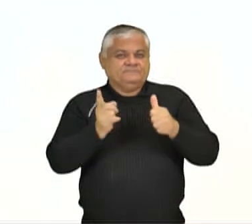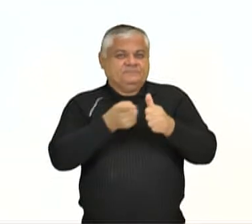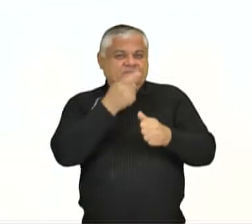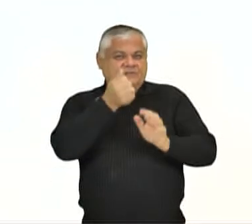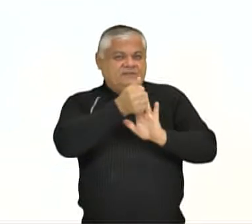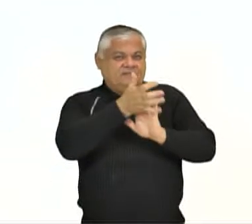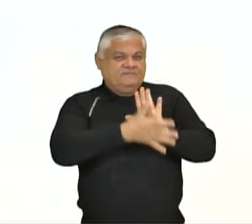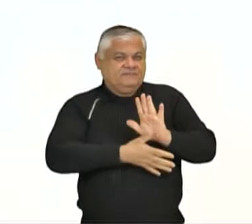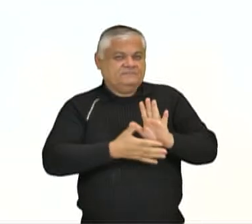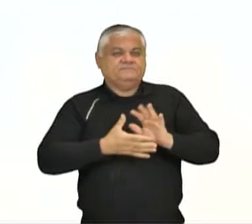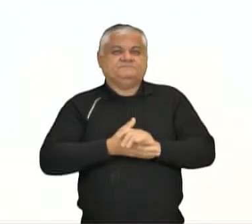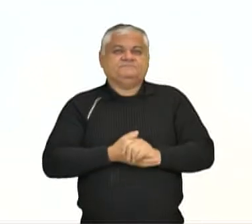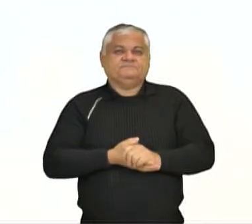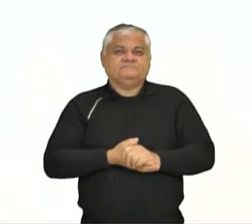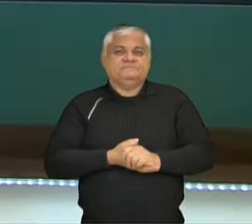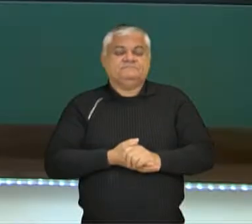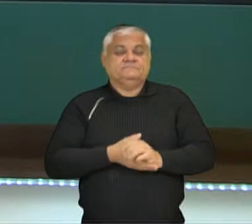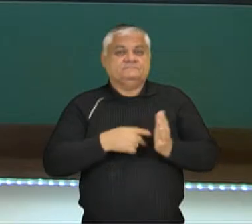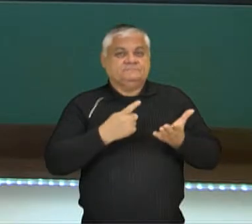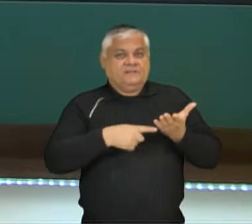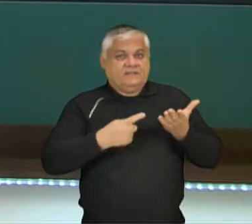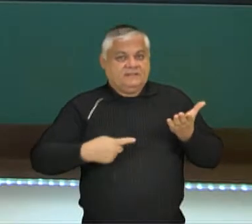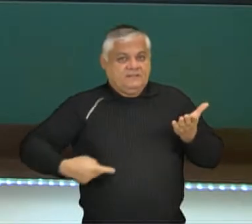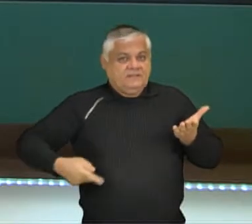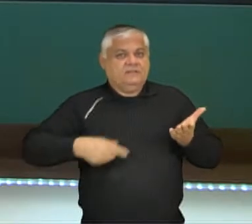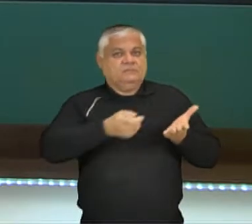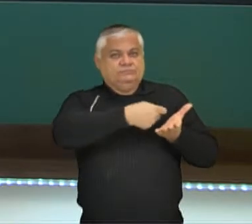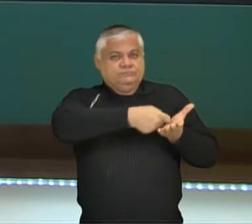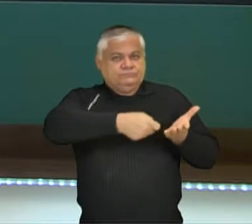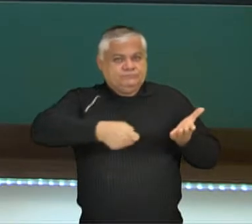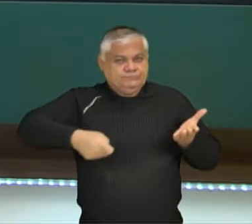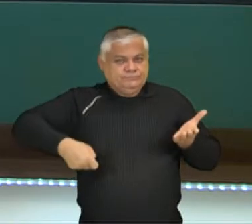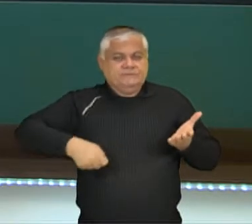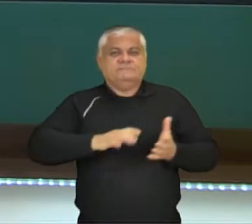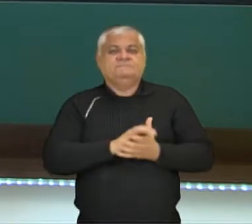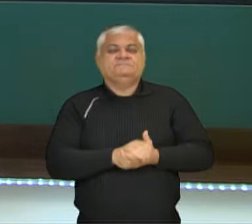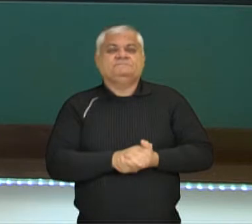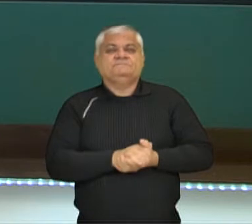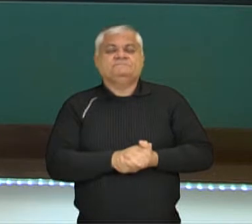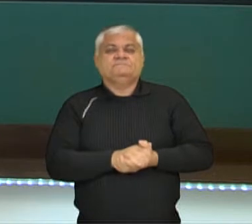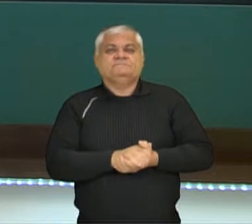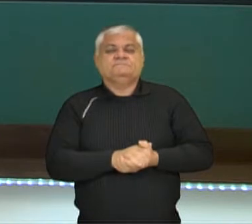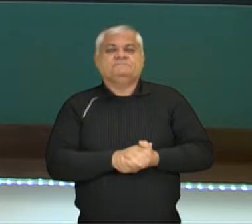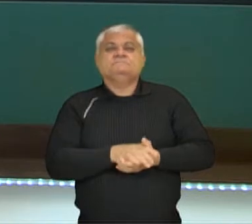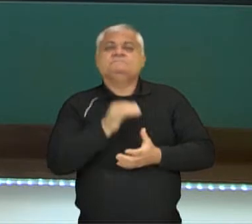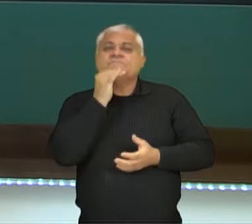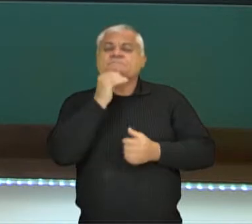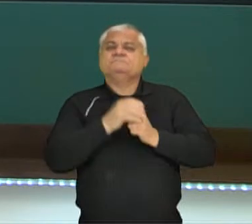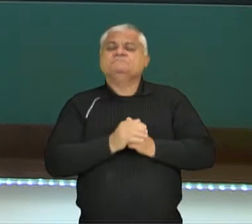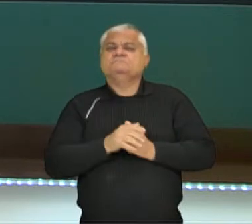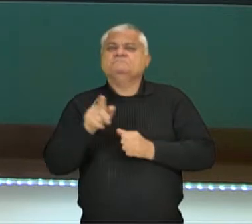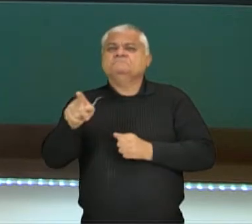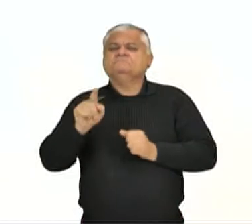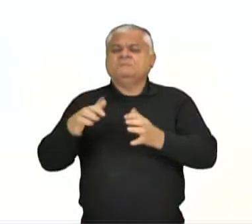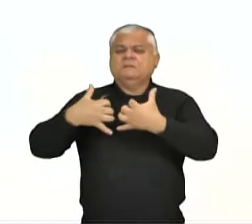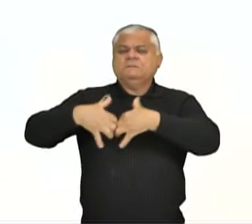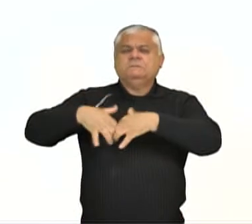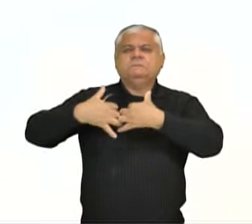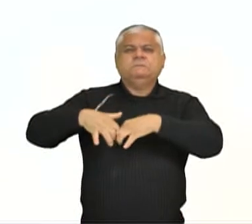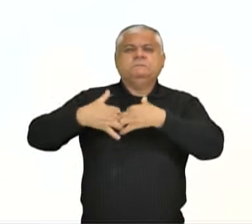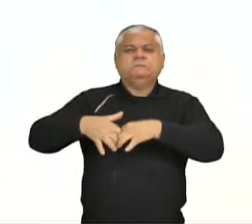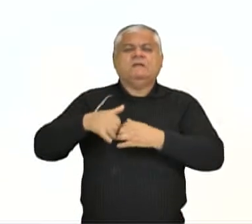Atividade 1 para você. Pegue seu caderno, anota aí. Durante o processo de